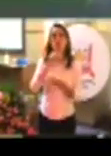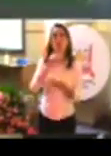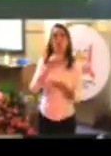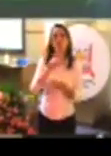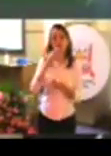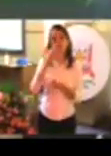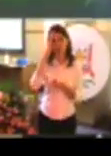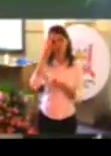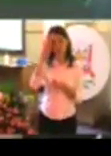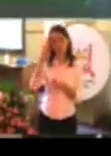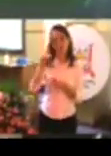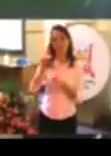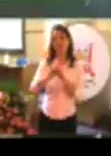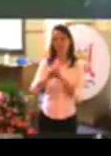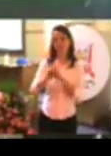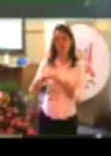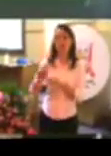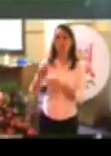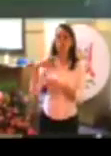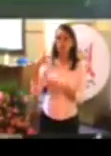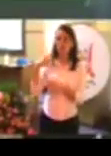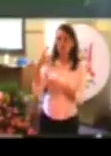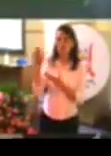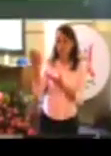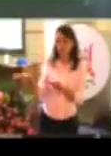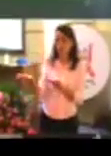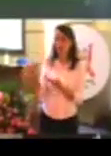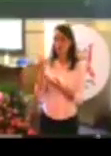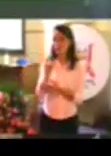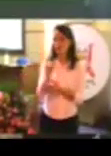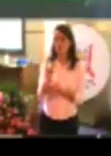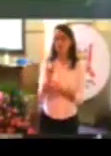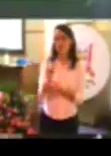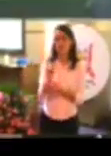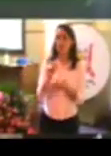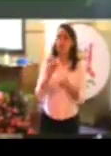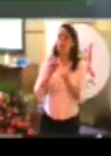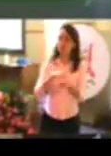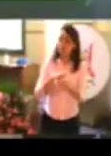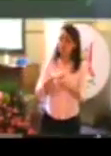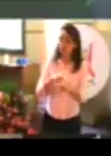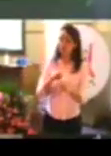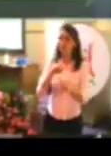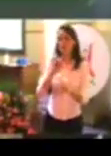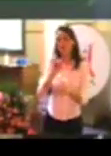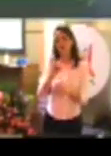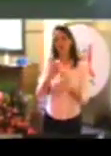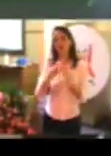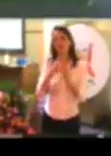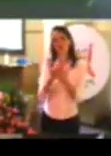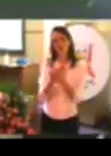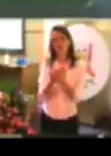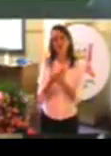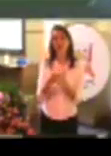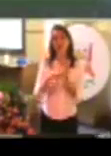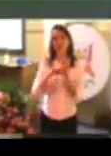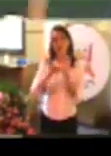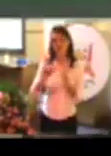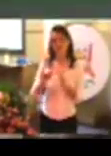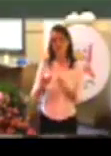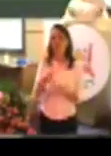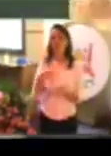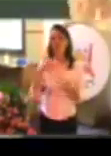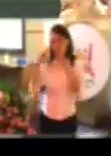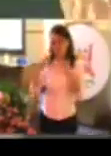e exclusivamente, vereadora Tati, se for pela educação, se for pela escola do Legislativo. Eu